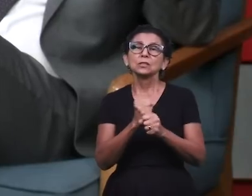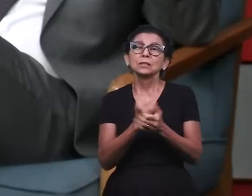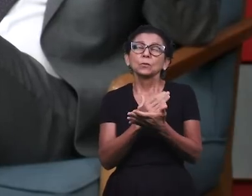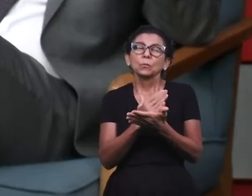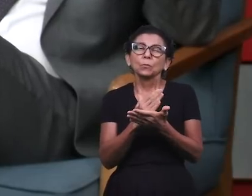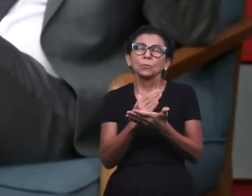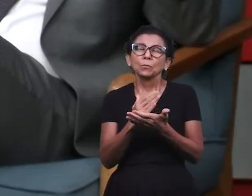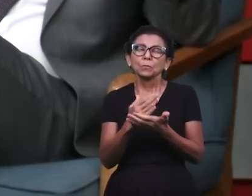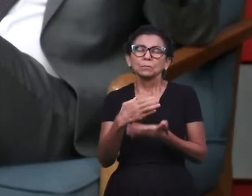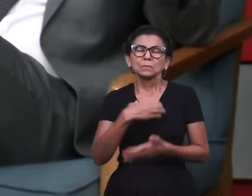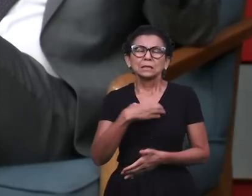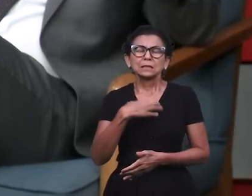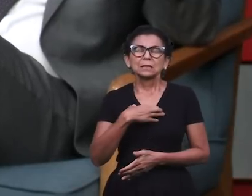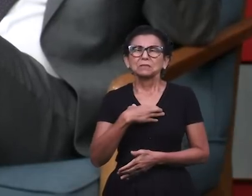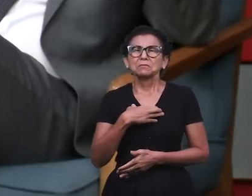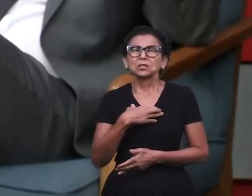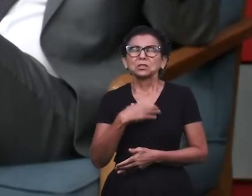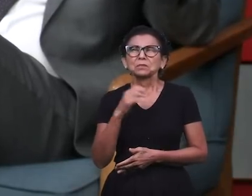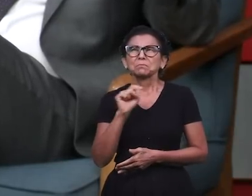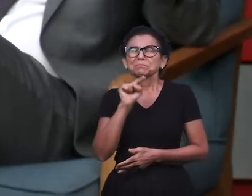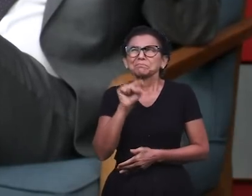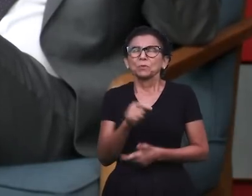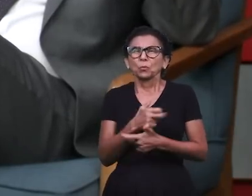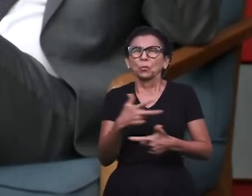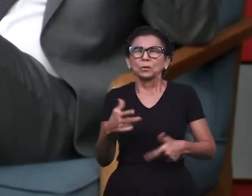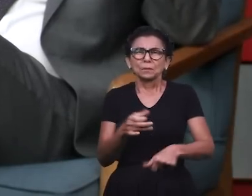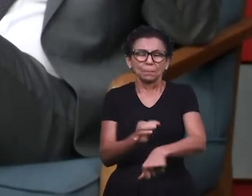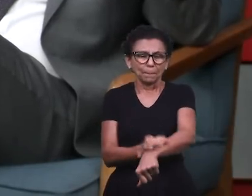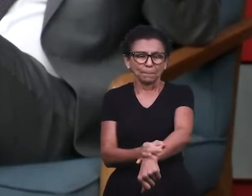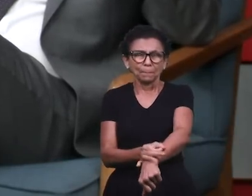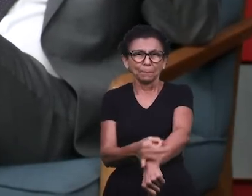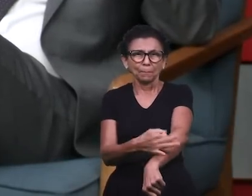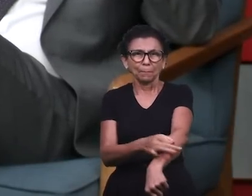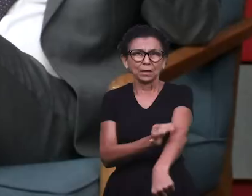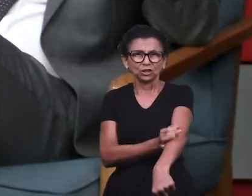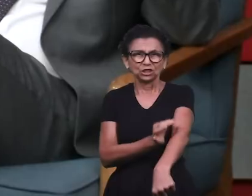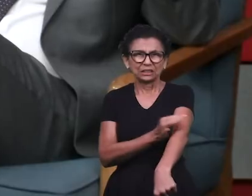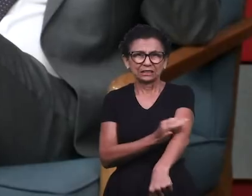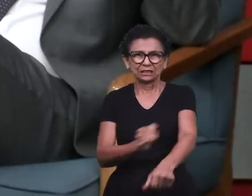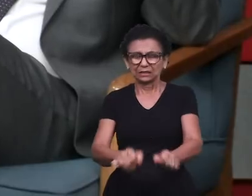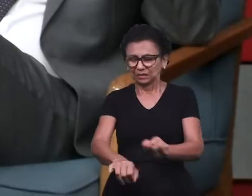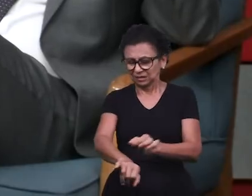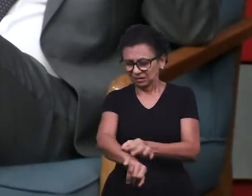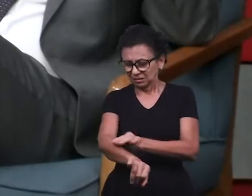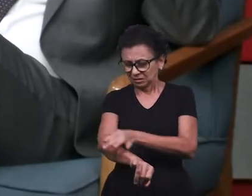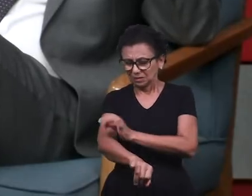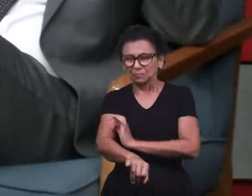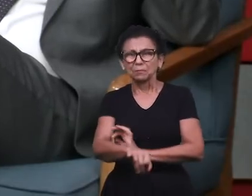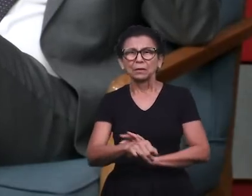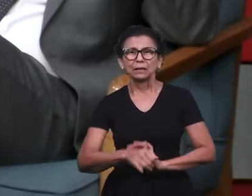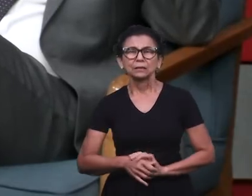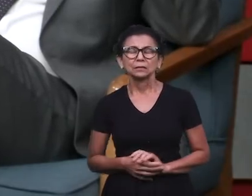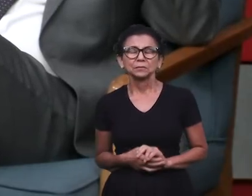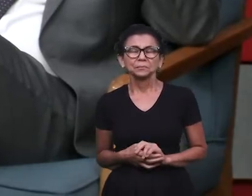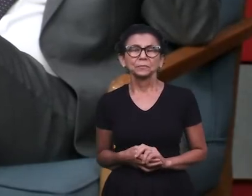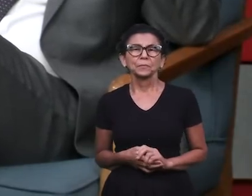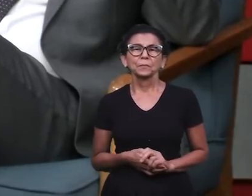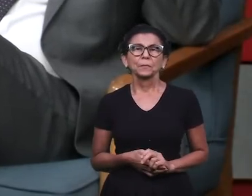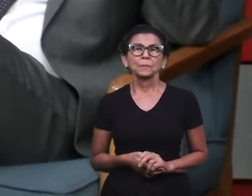doença. Caracteriza, às vezes, por manchas na pele, mas há uma outra abordagem